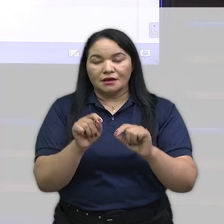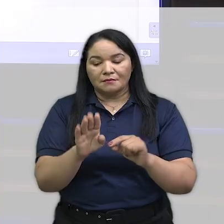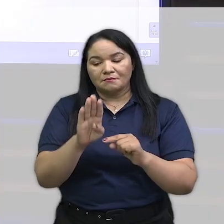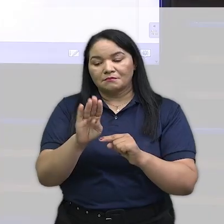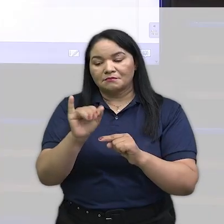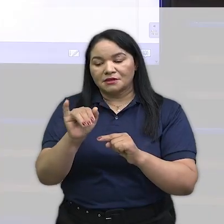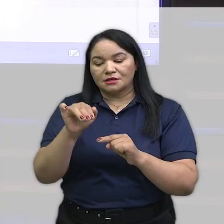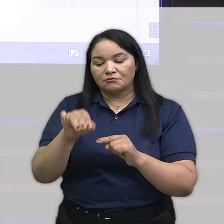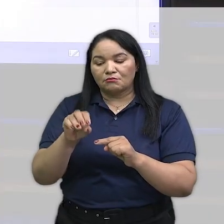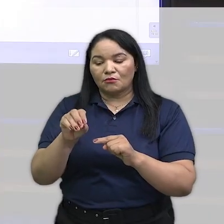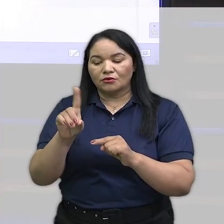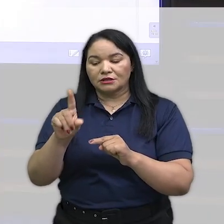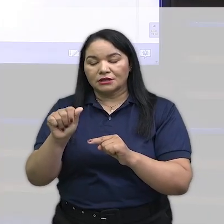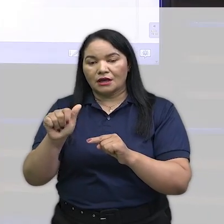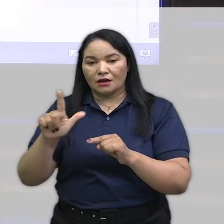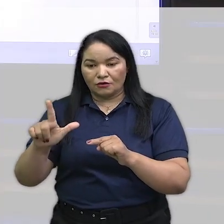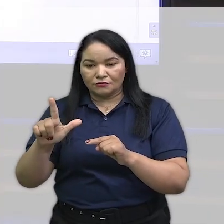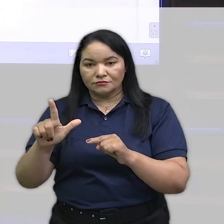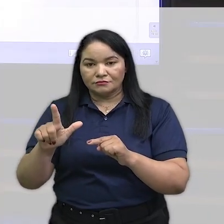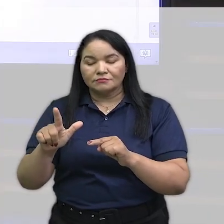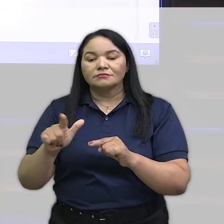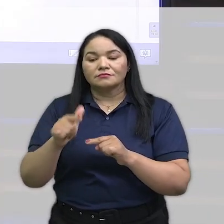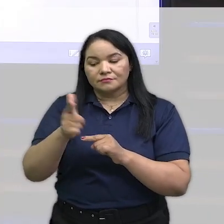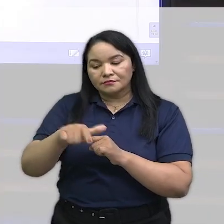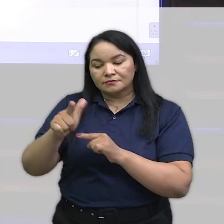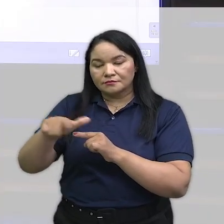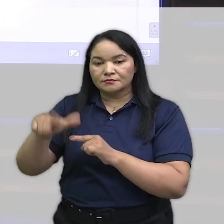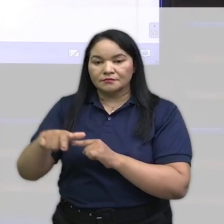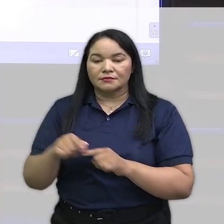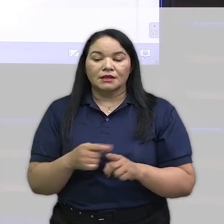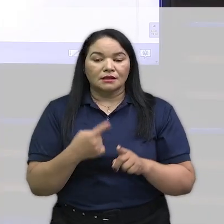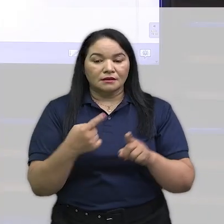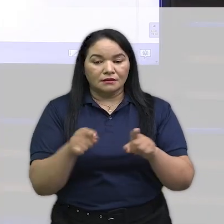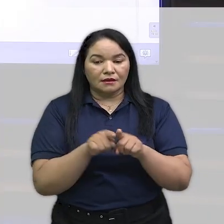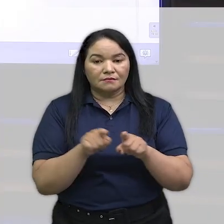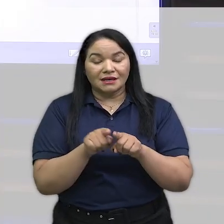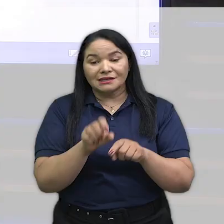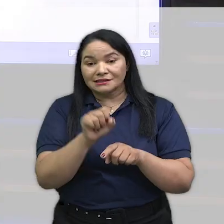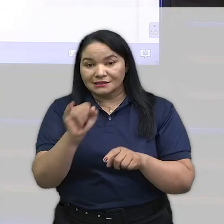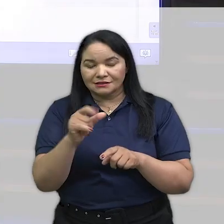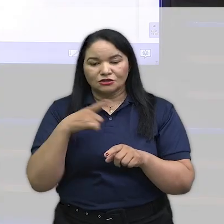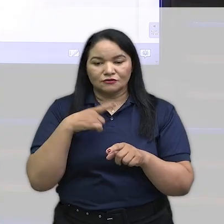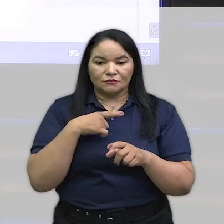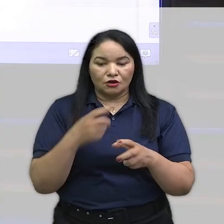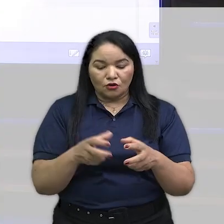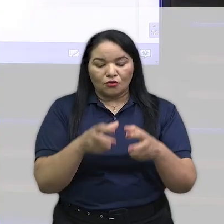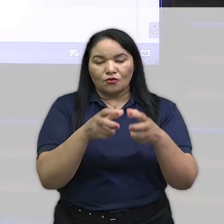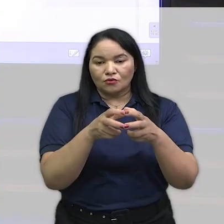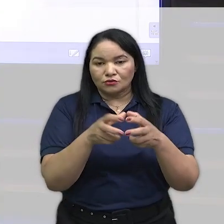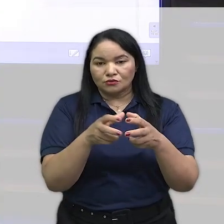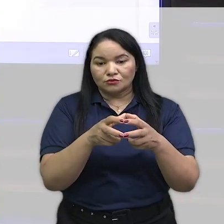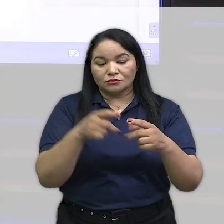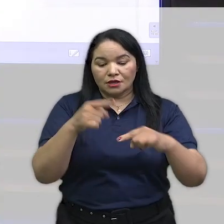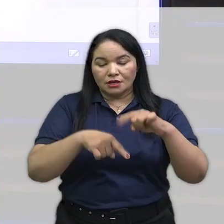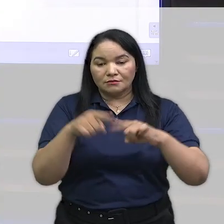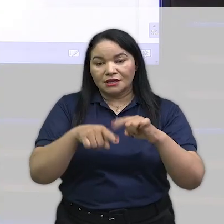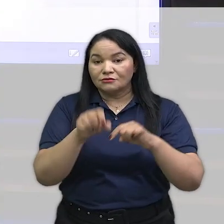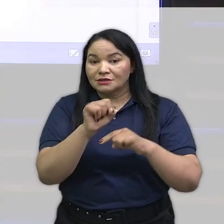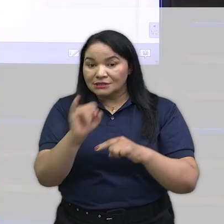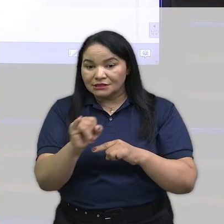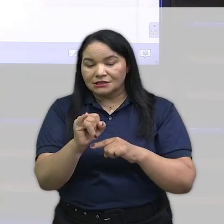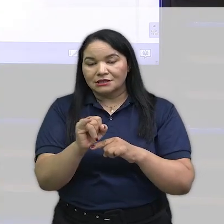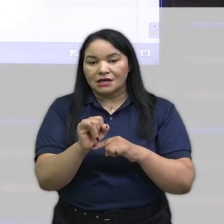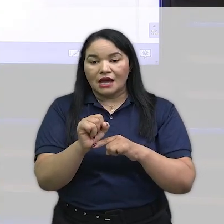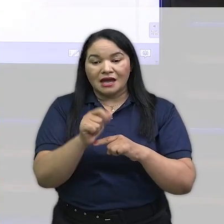bimodal. Ao mesmo tempo também que se de repente você tiver um conjunto de elementos onde nenhum deles se repete,